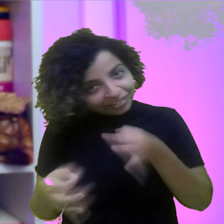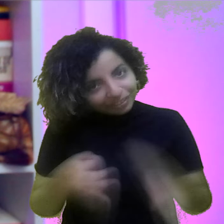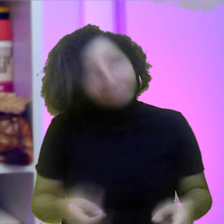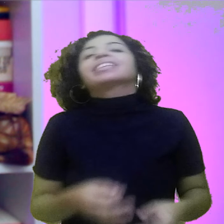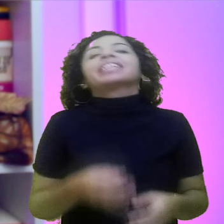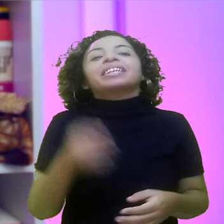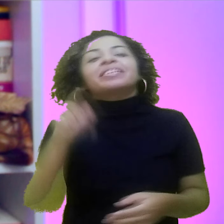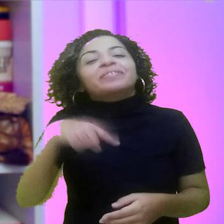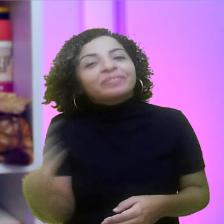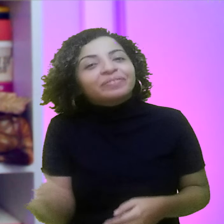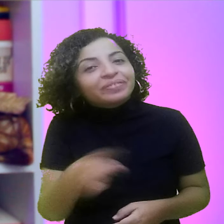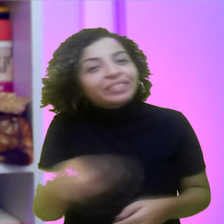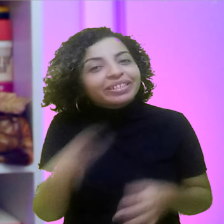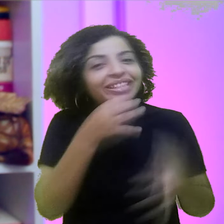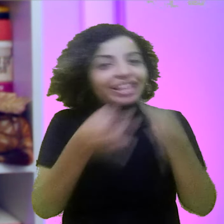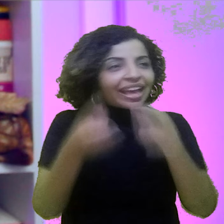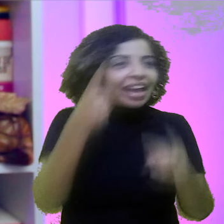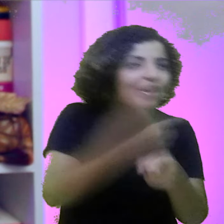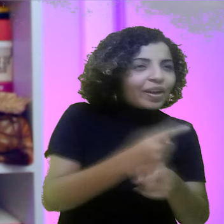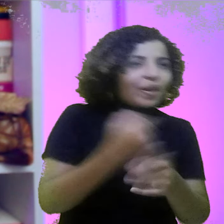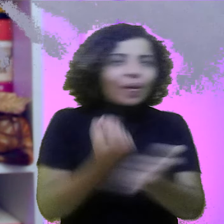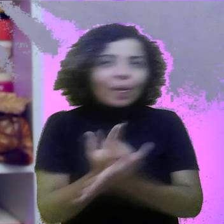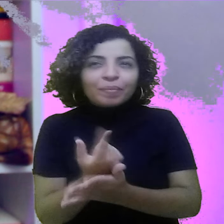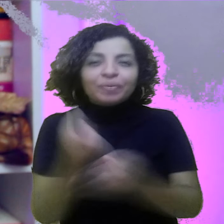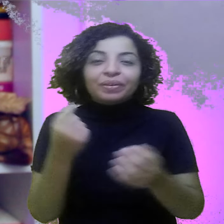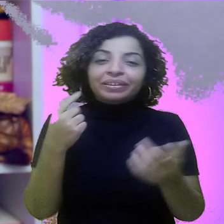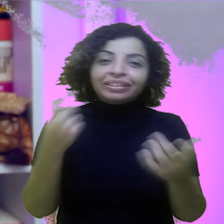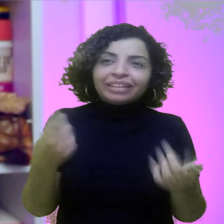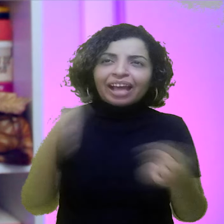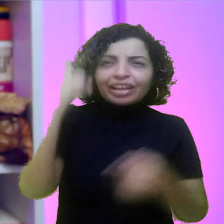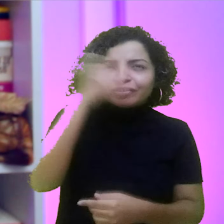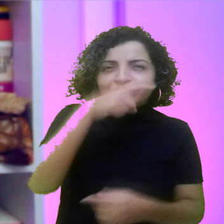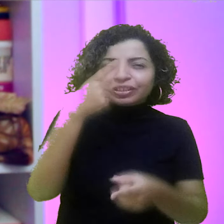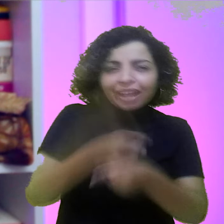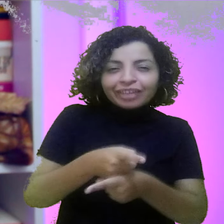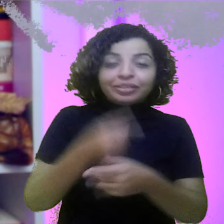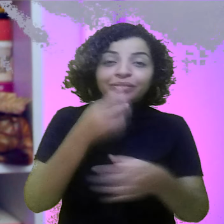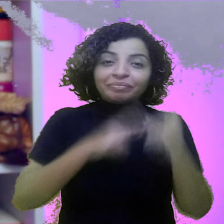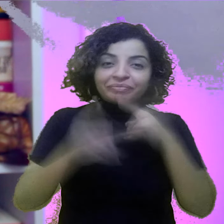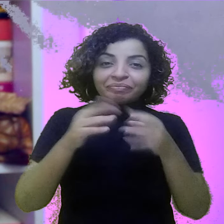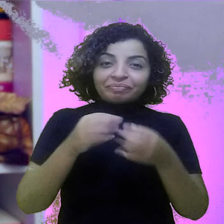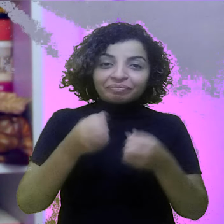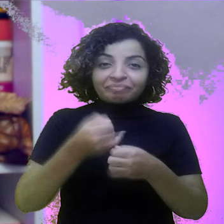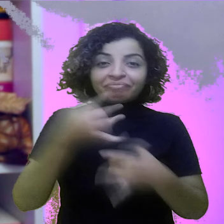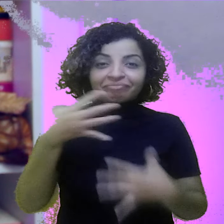receber essas dicas de livros de vocês. Ah, encontrei livro tal, tava difícil de encontrar. Relata aqui pra